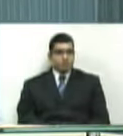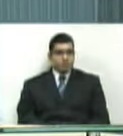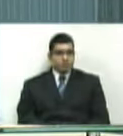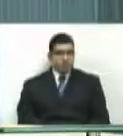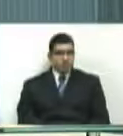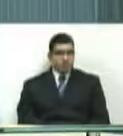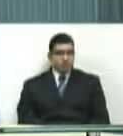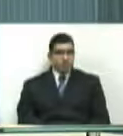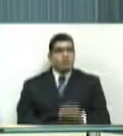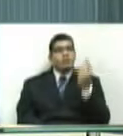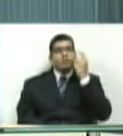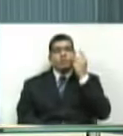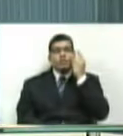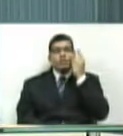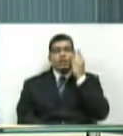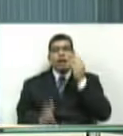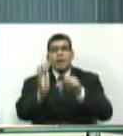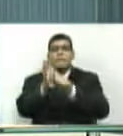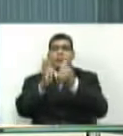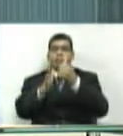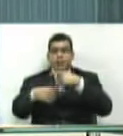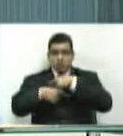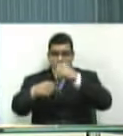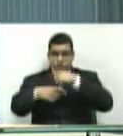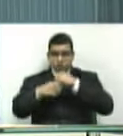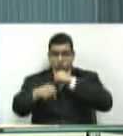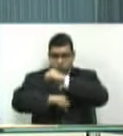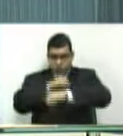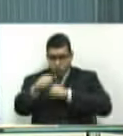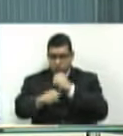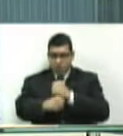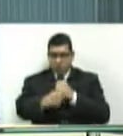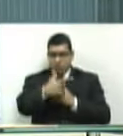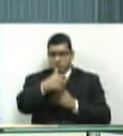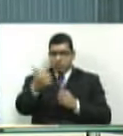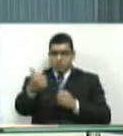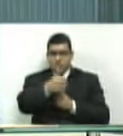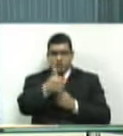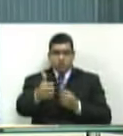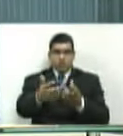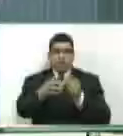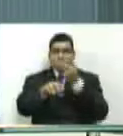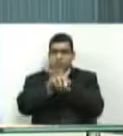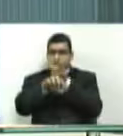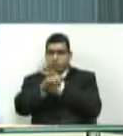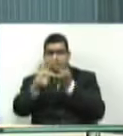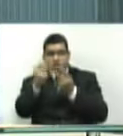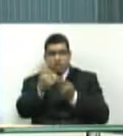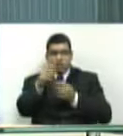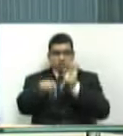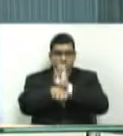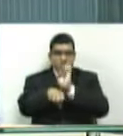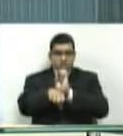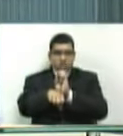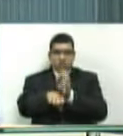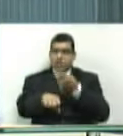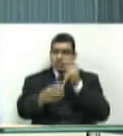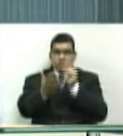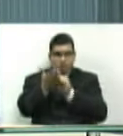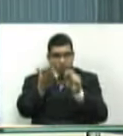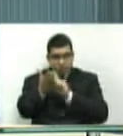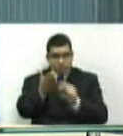do dia 1º de agosto de 2011, em que a Procuradoria-Geral, em parecer assinado